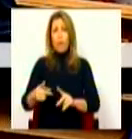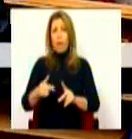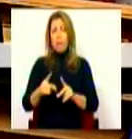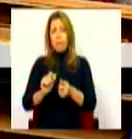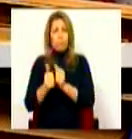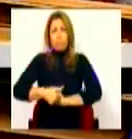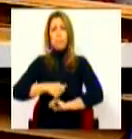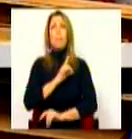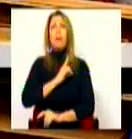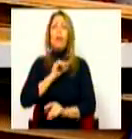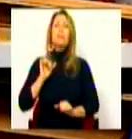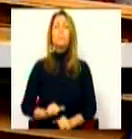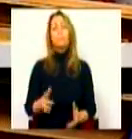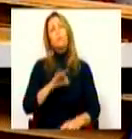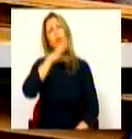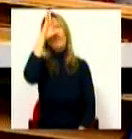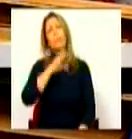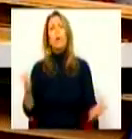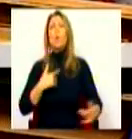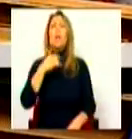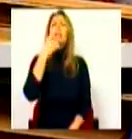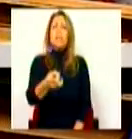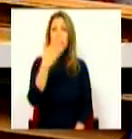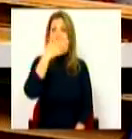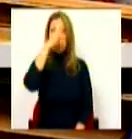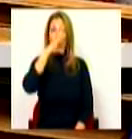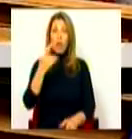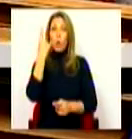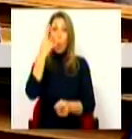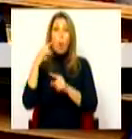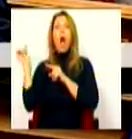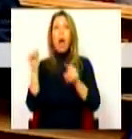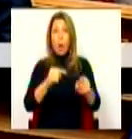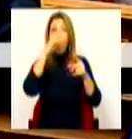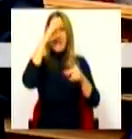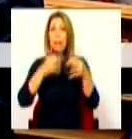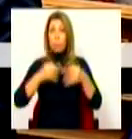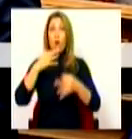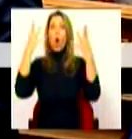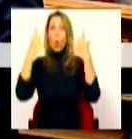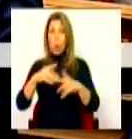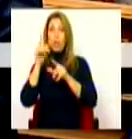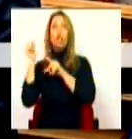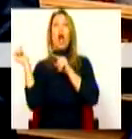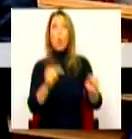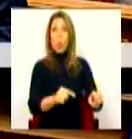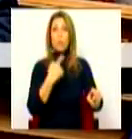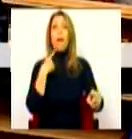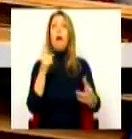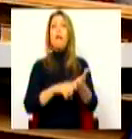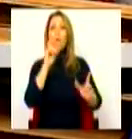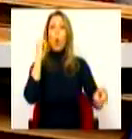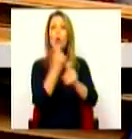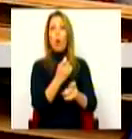que se diria de um governo que fosse acusado pelo Tribunal de Contas de falta de controle da Caixa Geral de Depósitos? Era uma